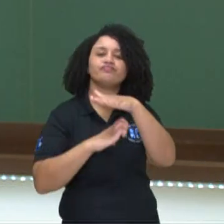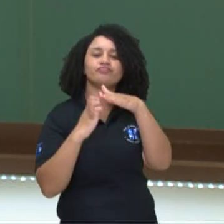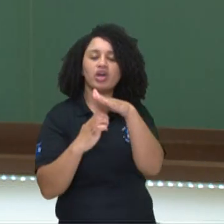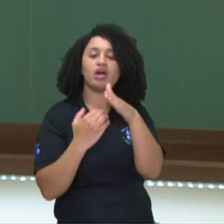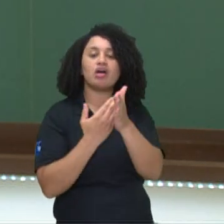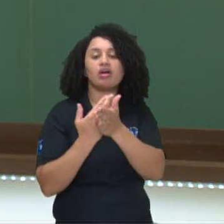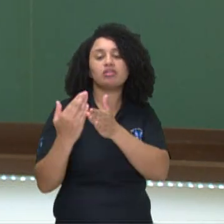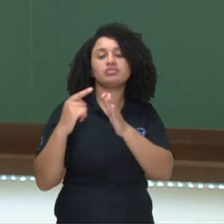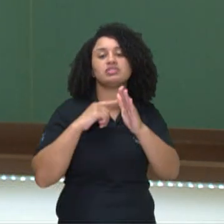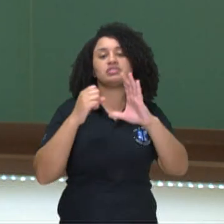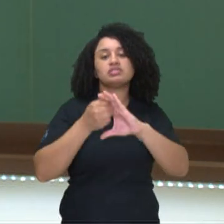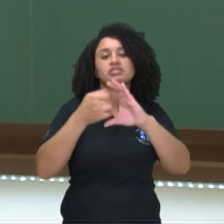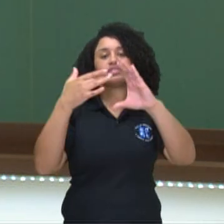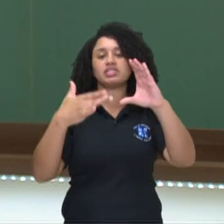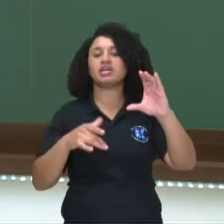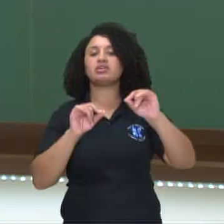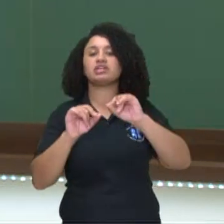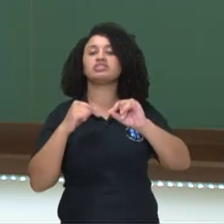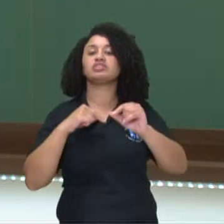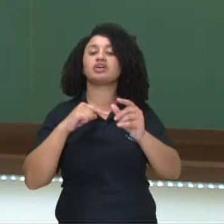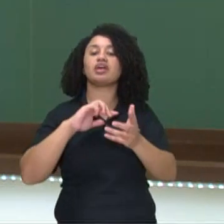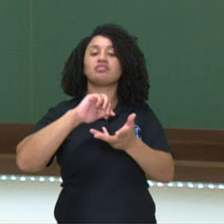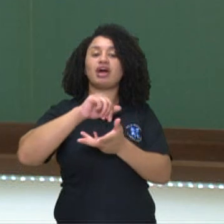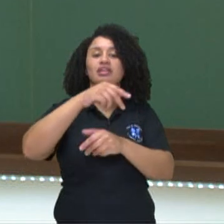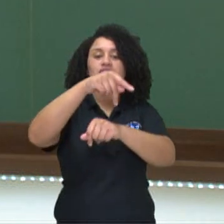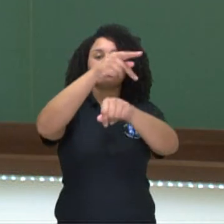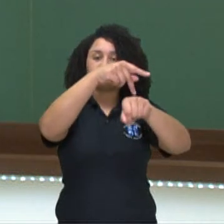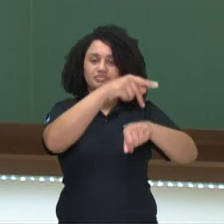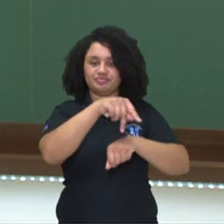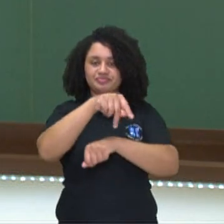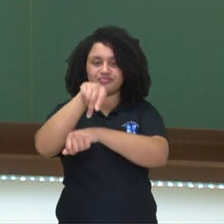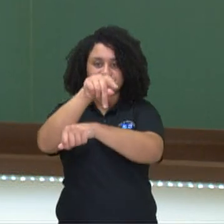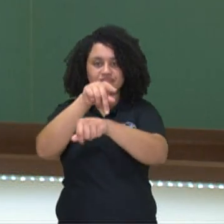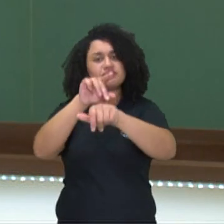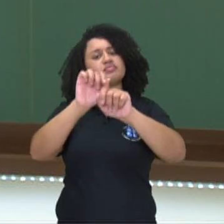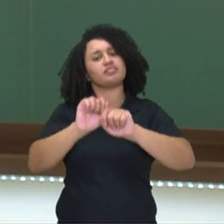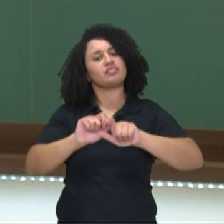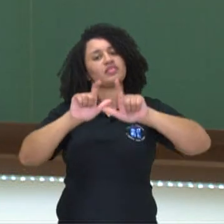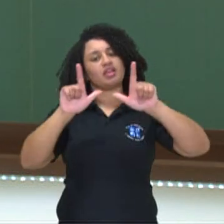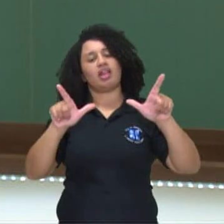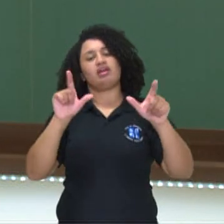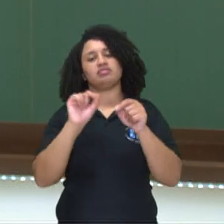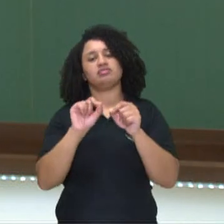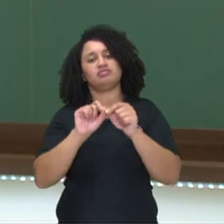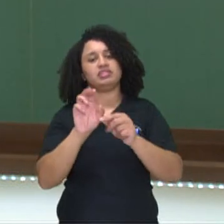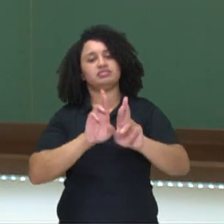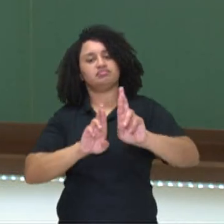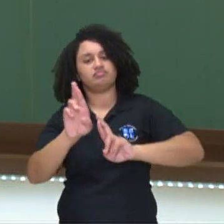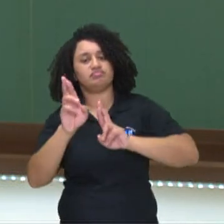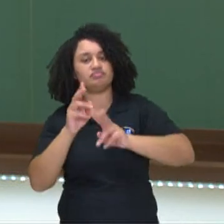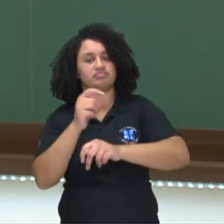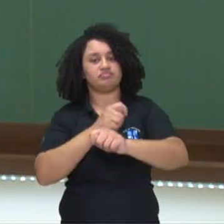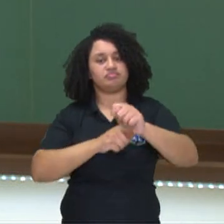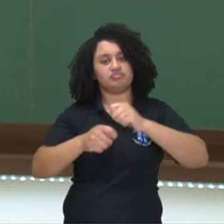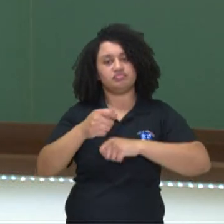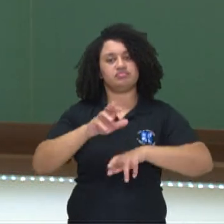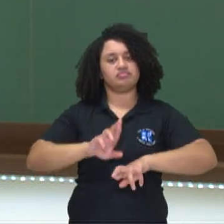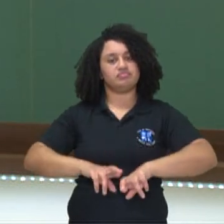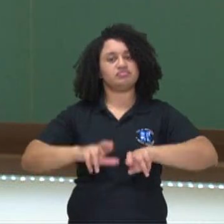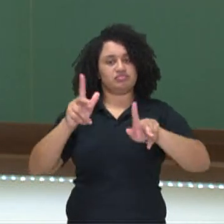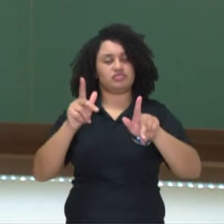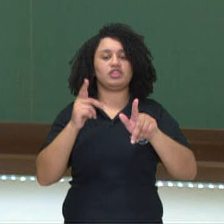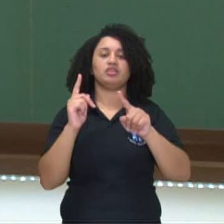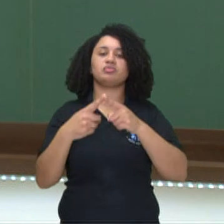ter características transnacionais. E isso, logicamente, altera as relações comerciais. Começam a